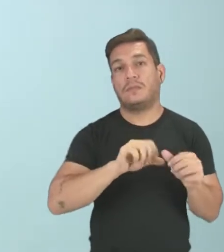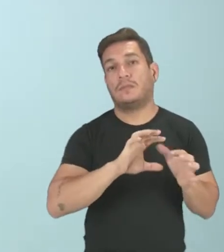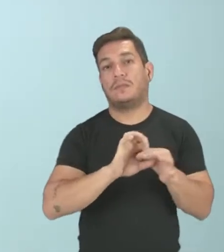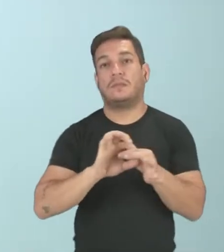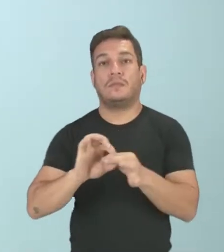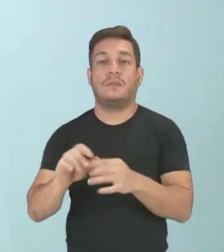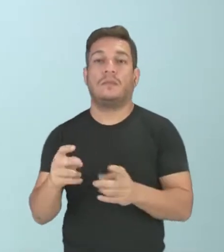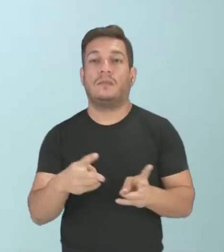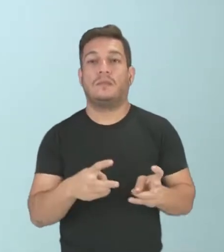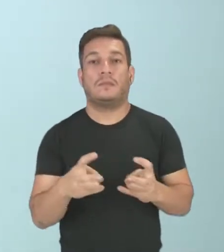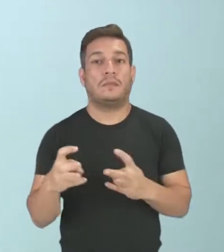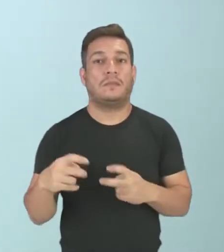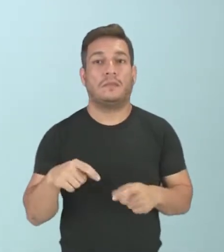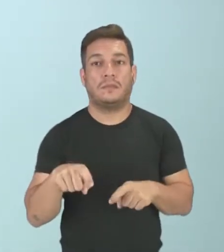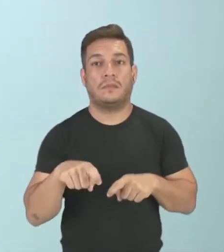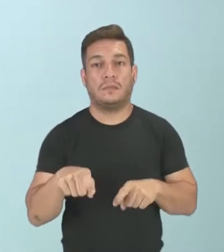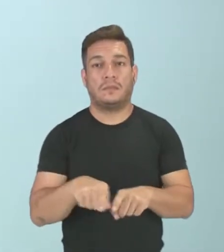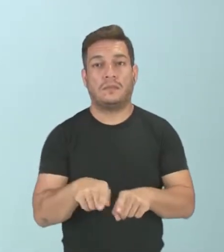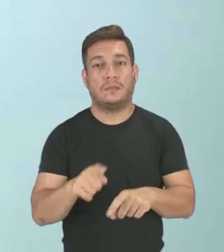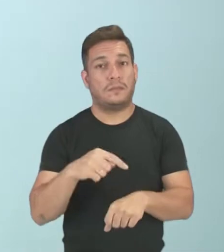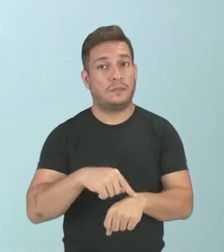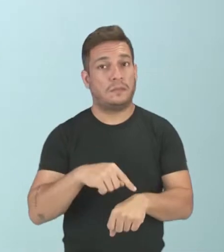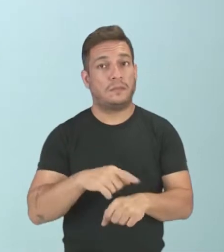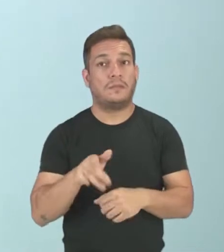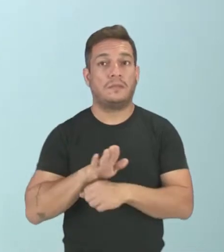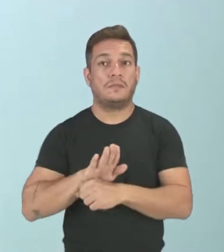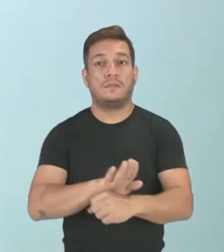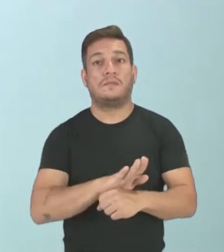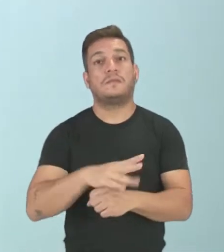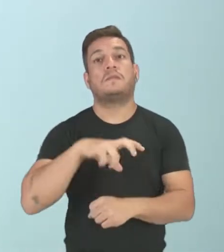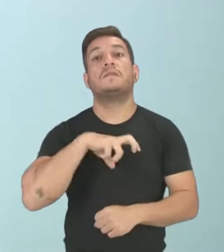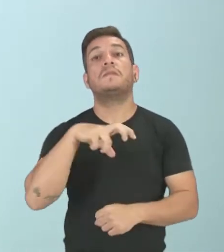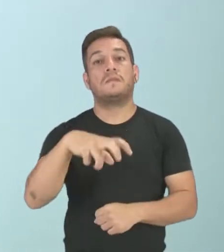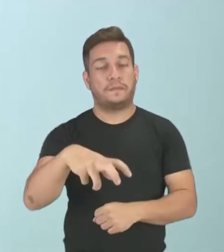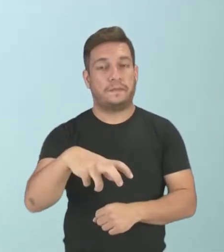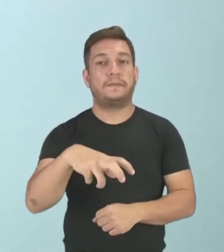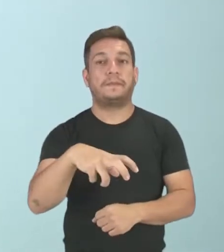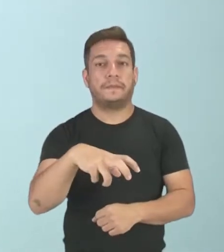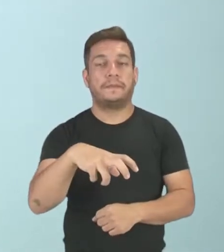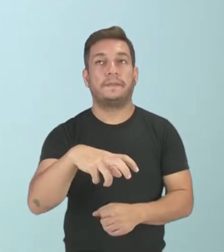contexto, né, da colonização. Por um momento ela ajudou Portugal